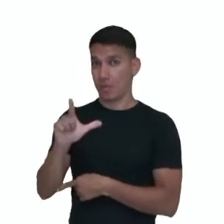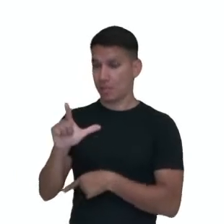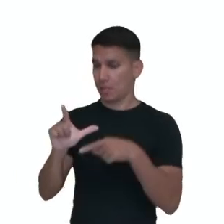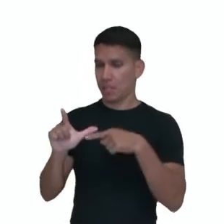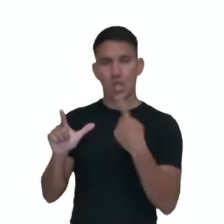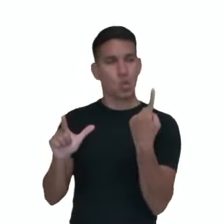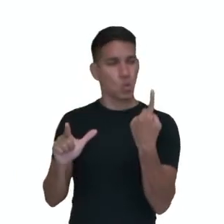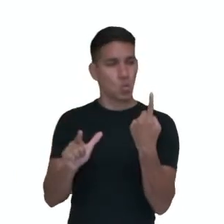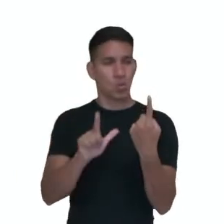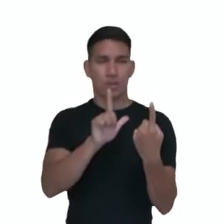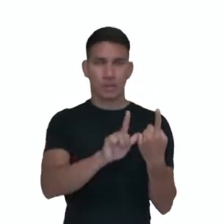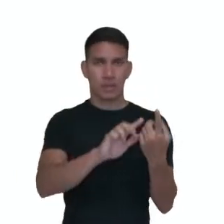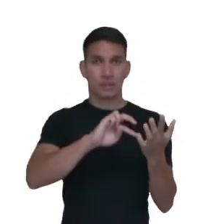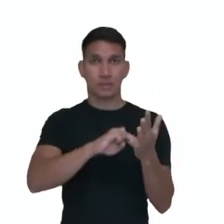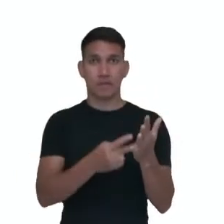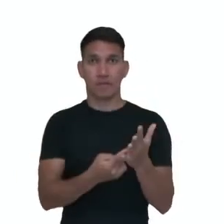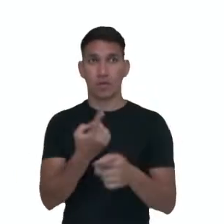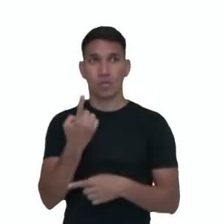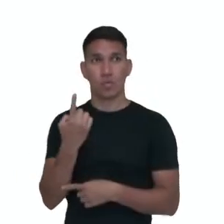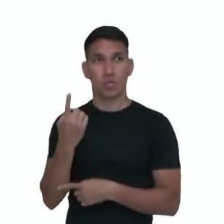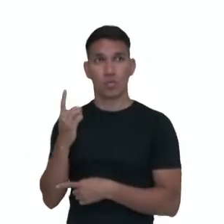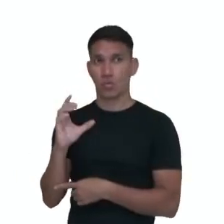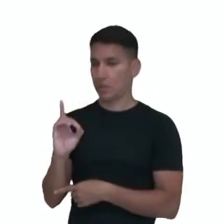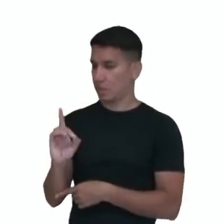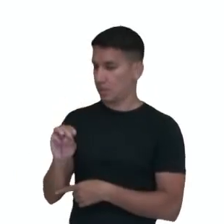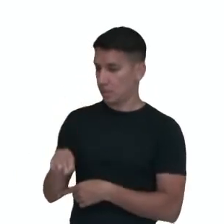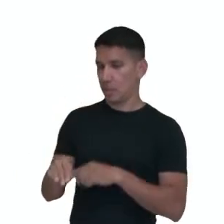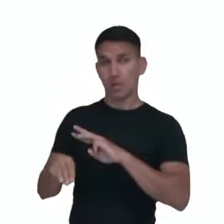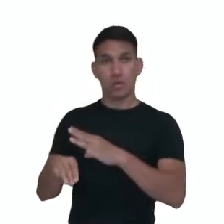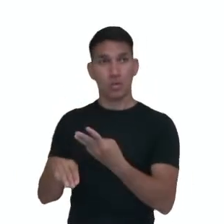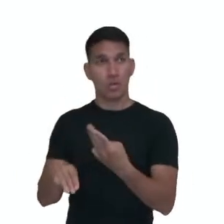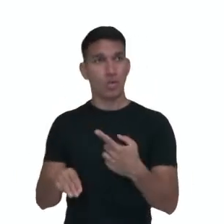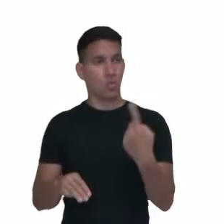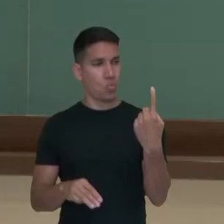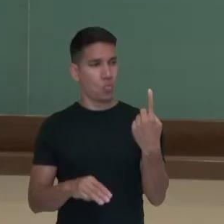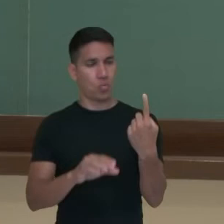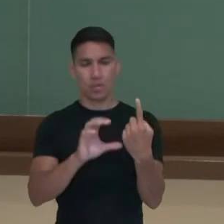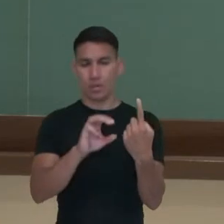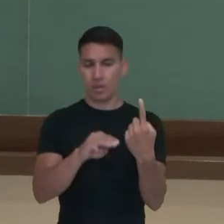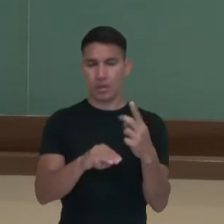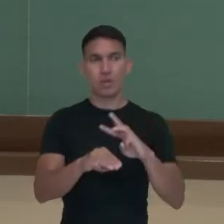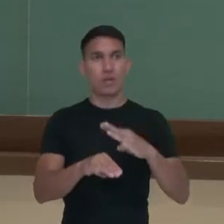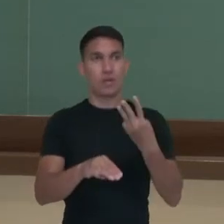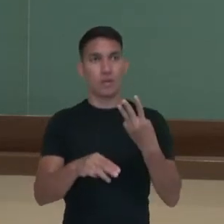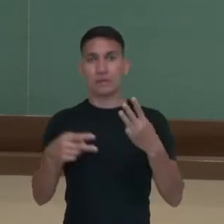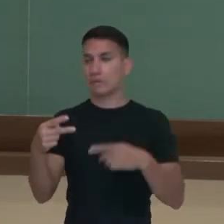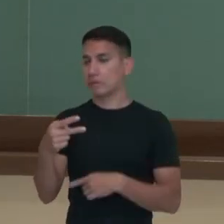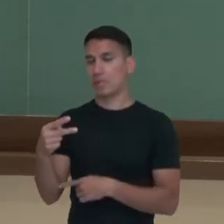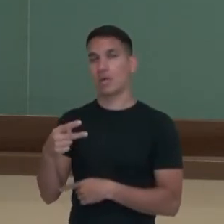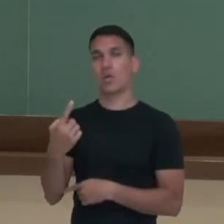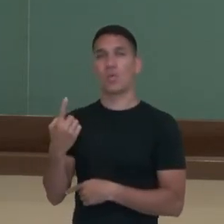igual a 1 decímetro cúbico e 1 centímetro cúbico é igual a 1 ml.